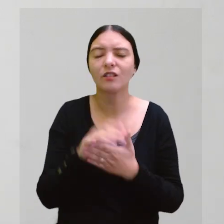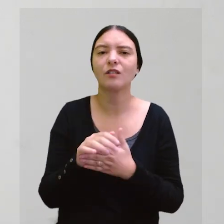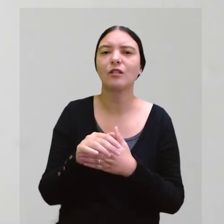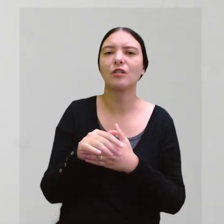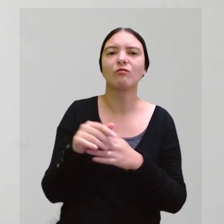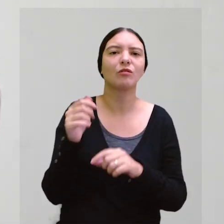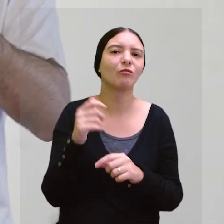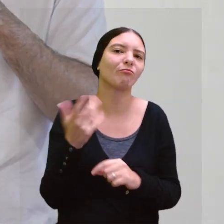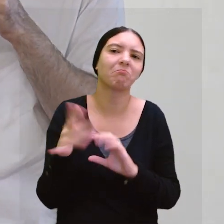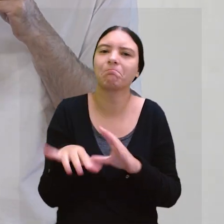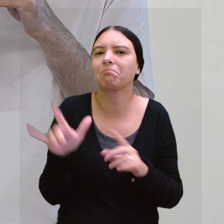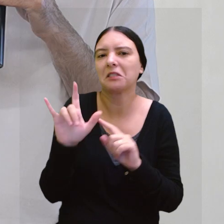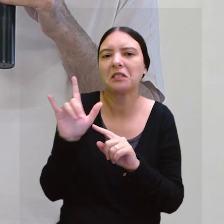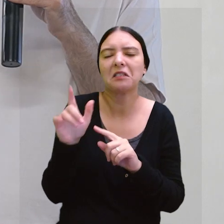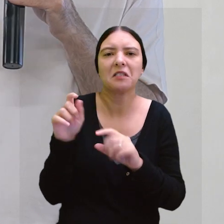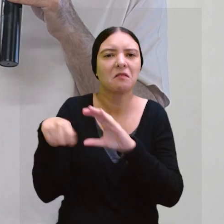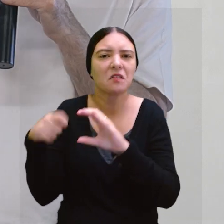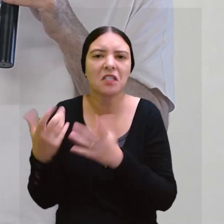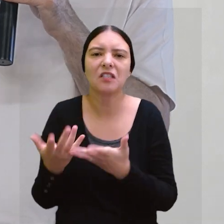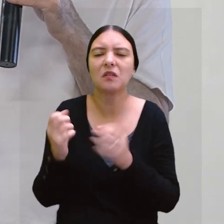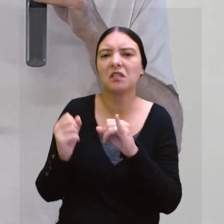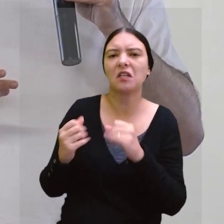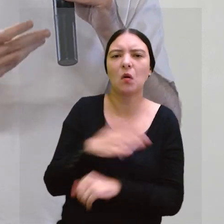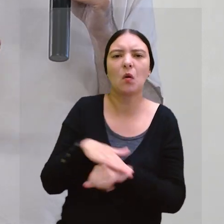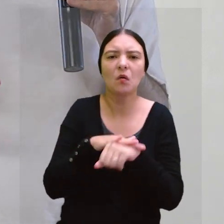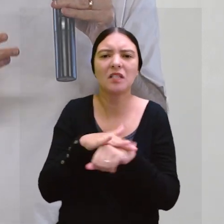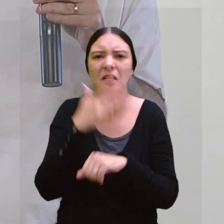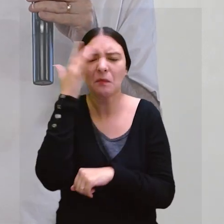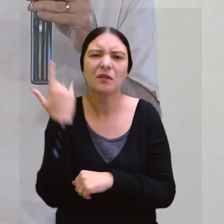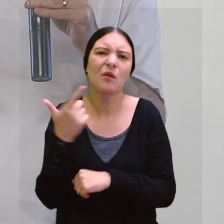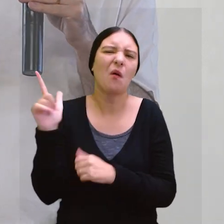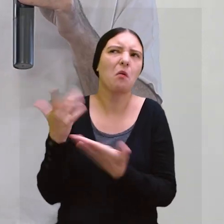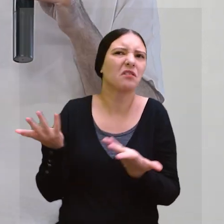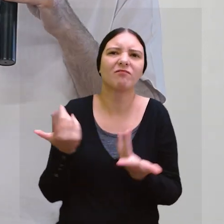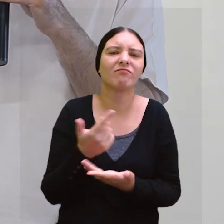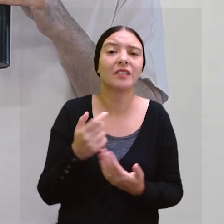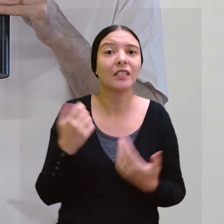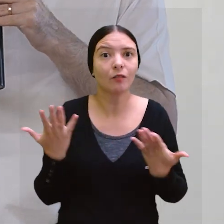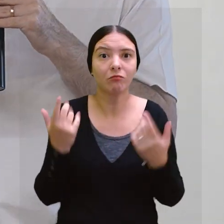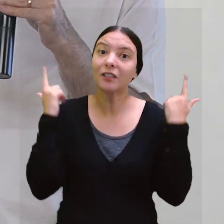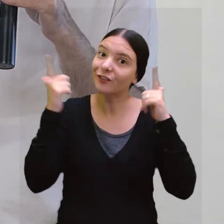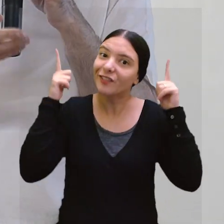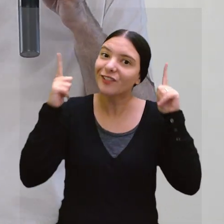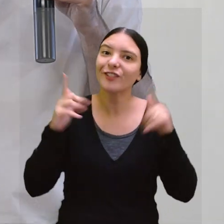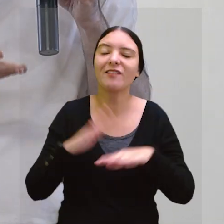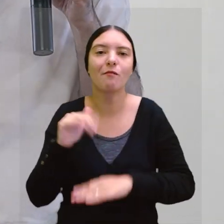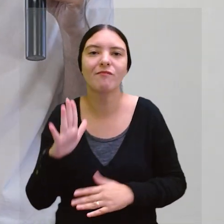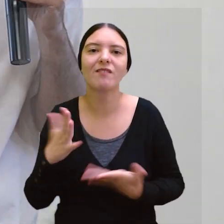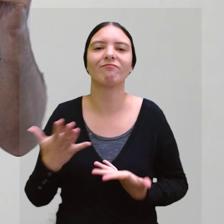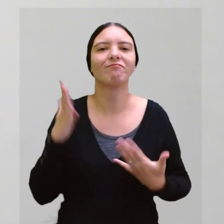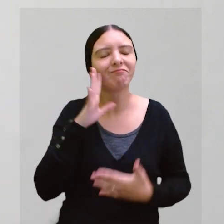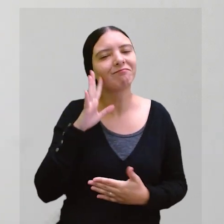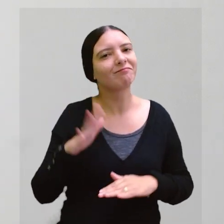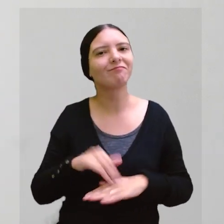vídeo do Instagram, sem conversar com um colega. Eu acho que isso torna a vida um pouco mais suportável, um pouco mais divertida, um pouco mais encantadora em alguma